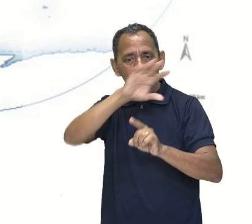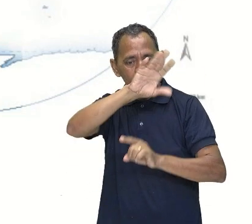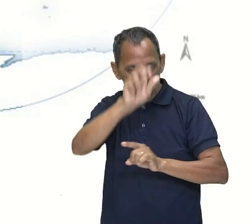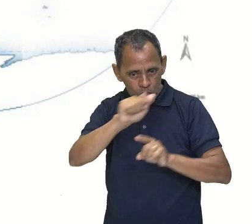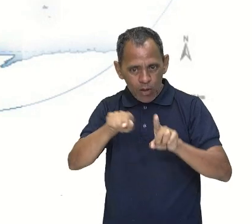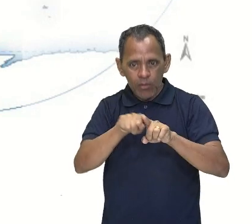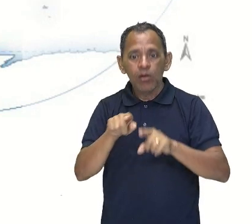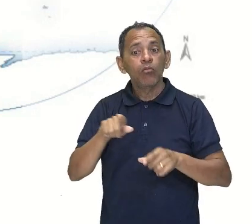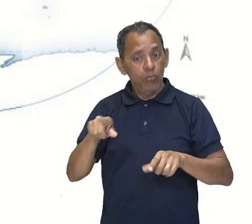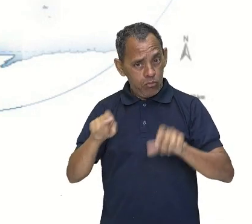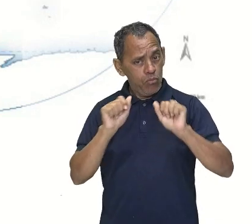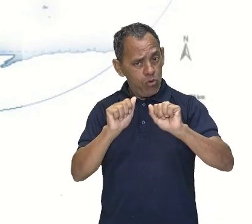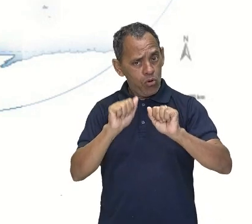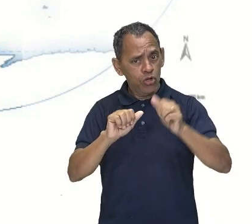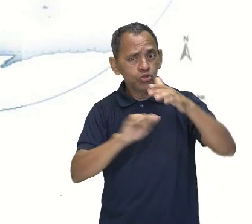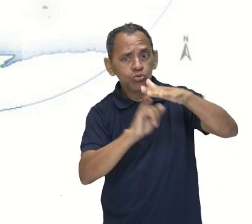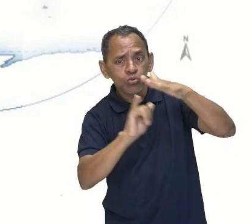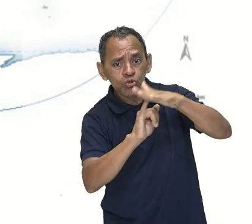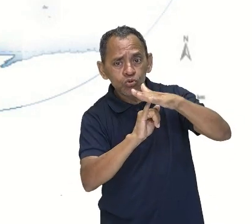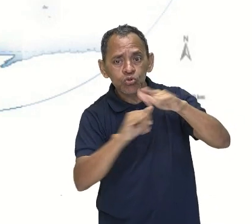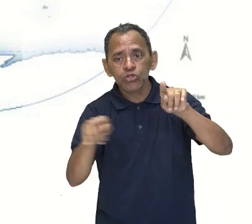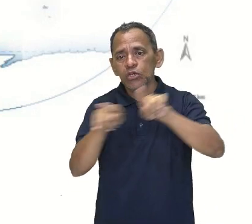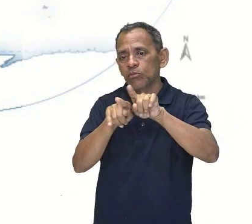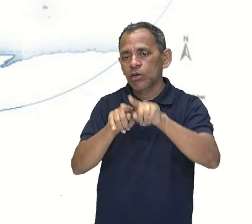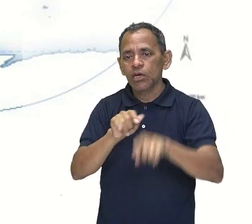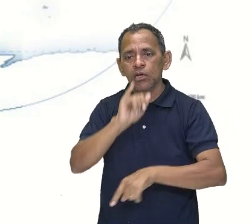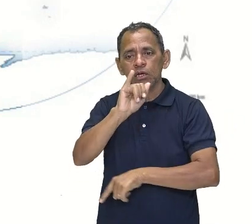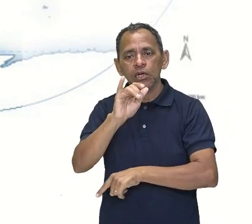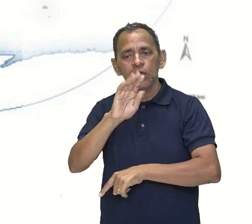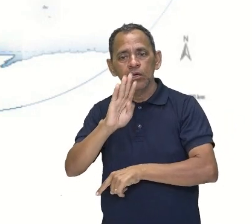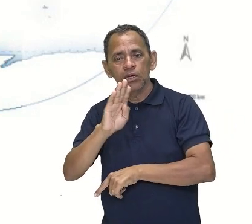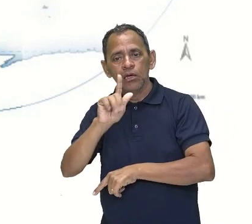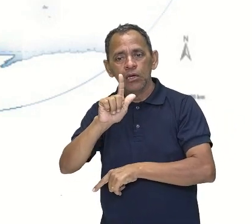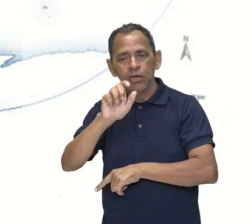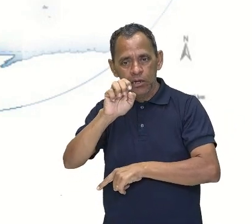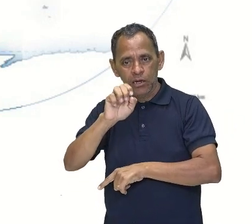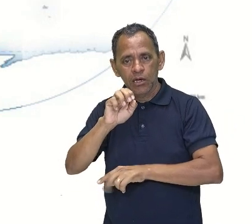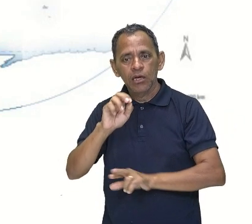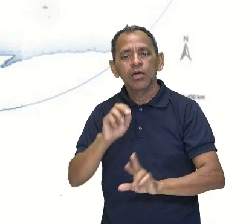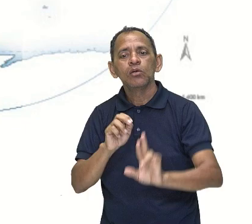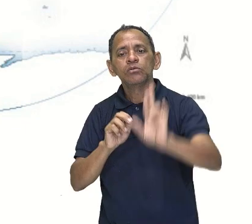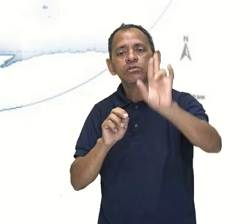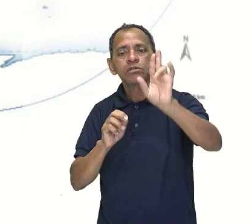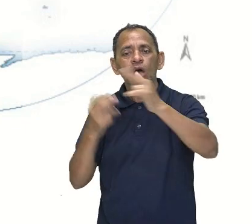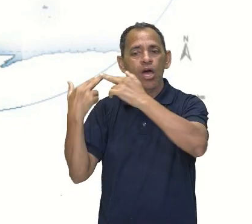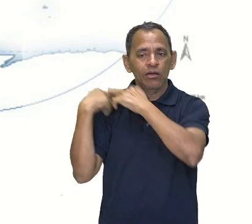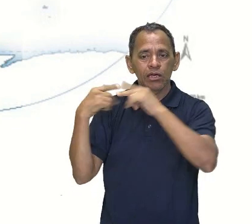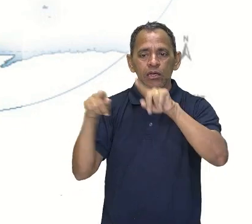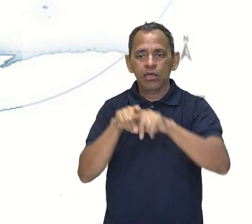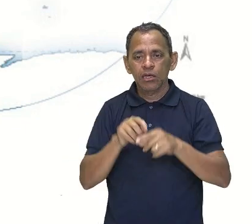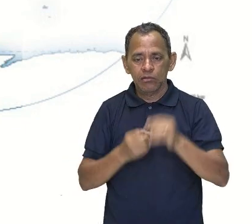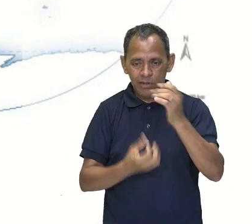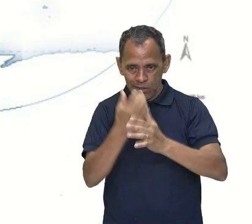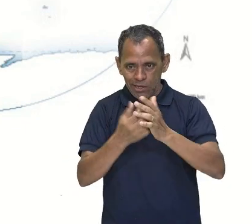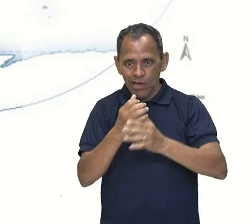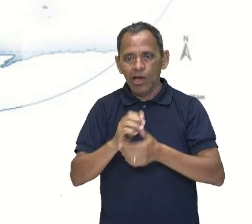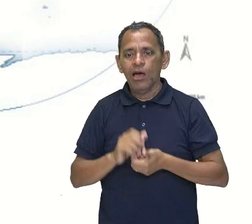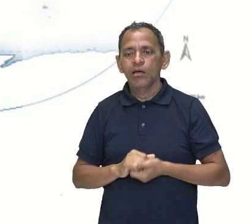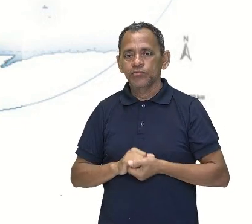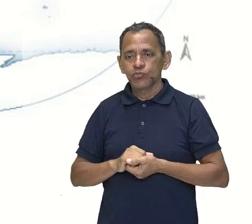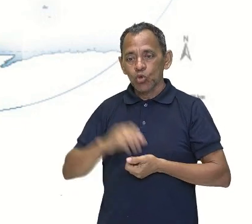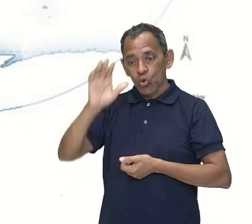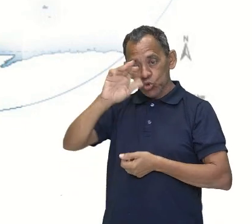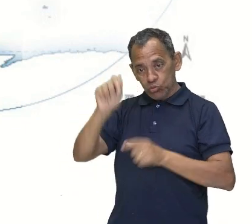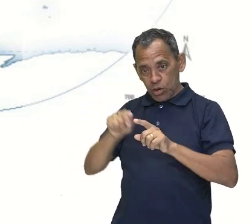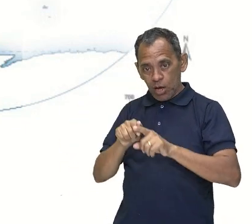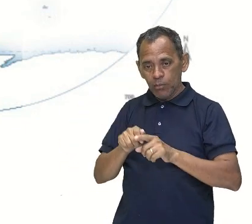instituto, como, por exemplo, o IBGE, que é responsável ali por elaborar diversos mapas a partir dos levantamentos que ele